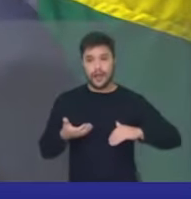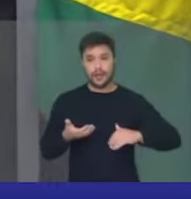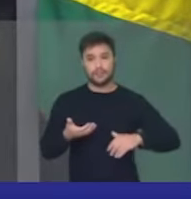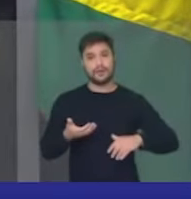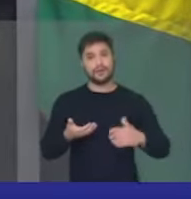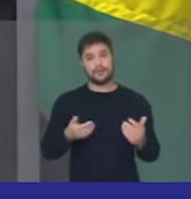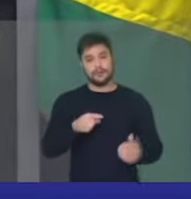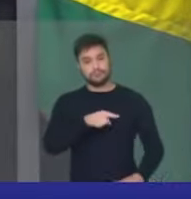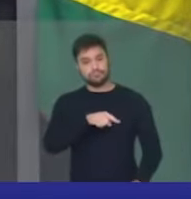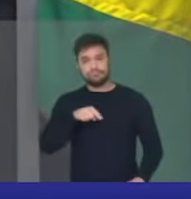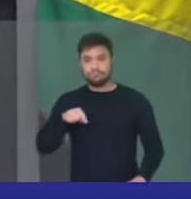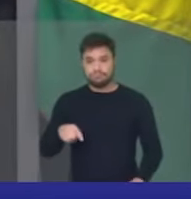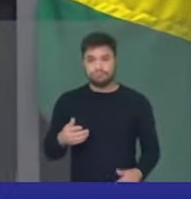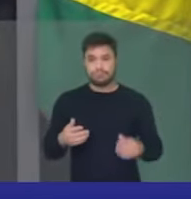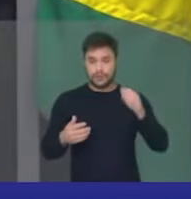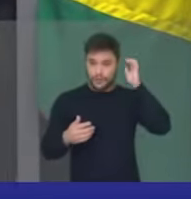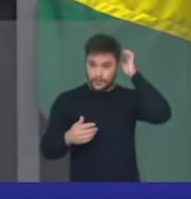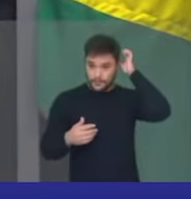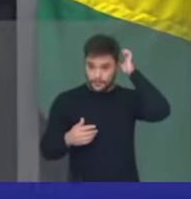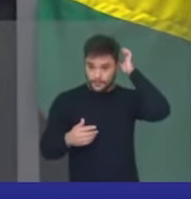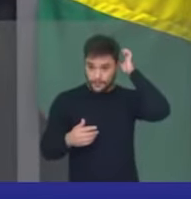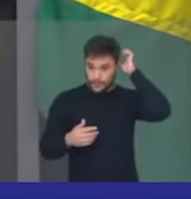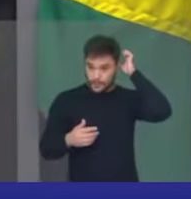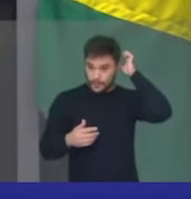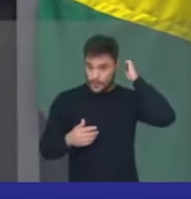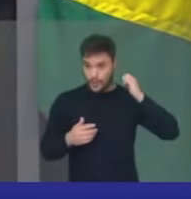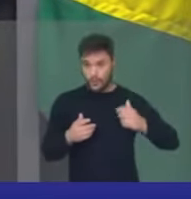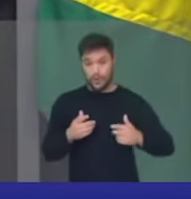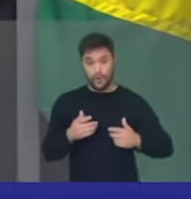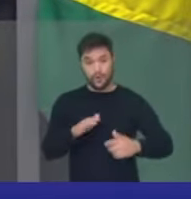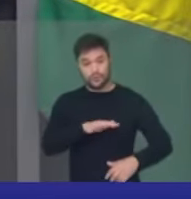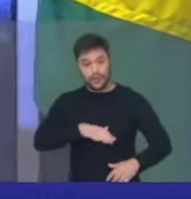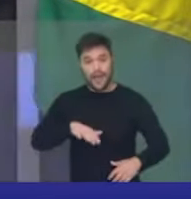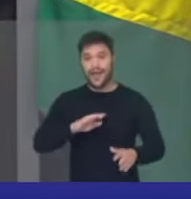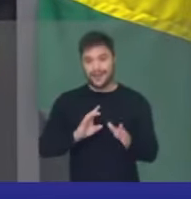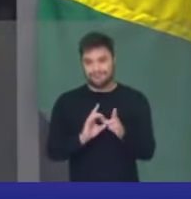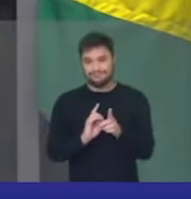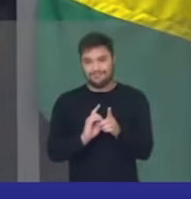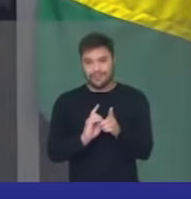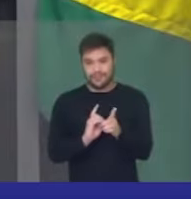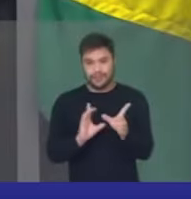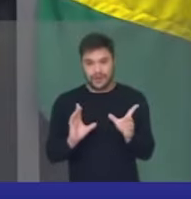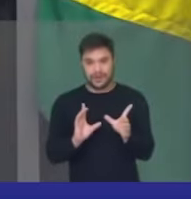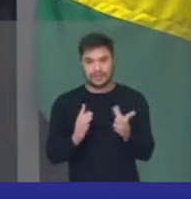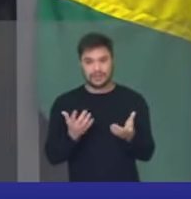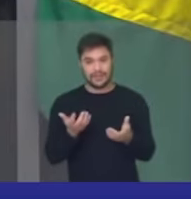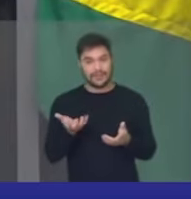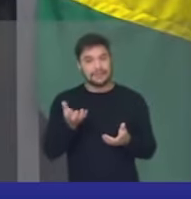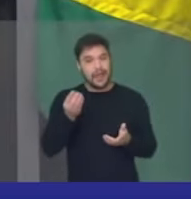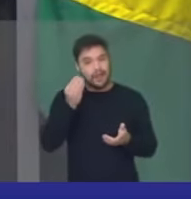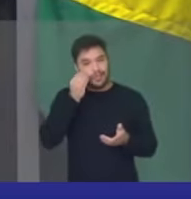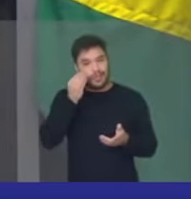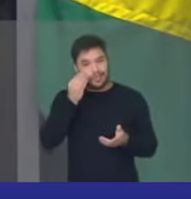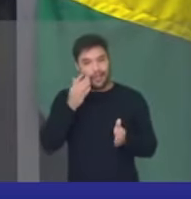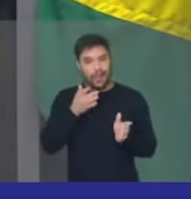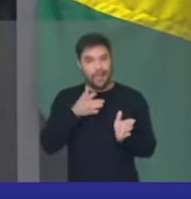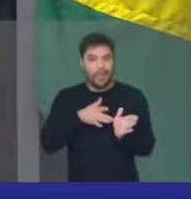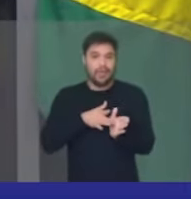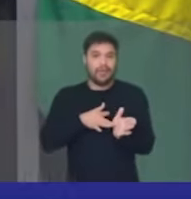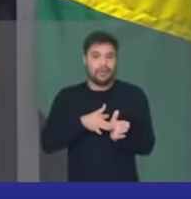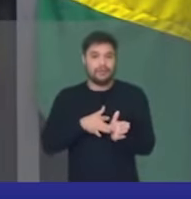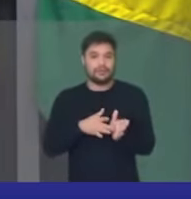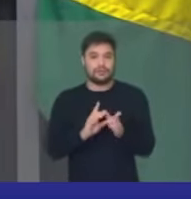quantra O Senado quantra todo o poder entre aspas democrático que eles querem pintar que existe no Brasil não